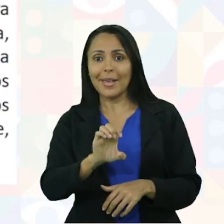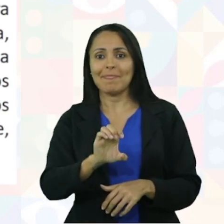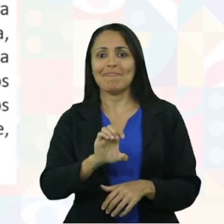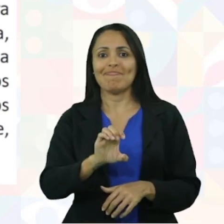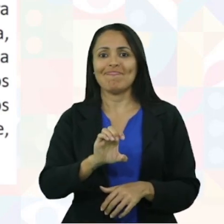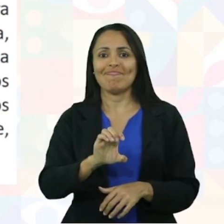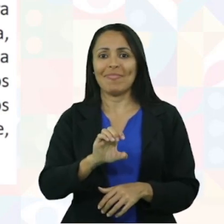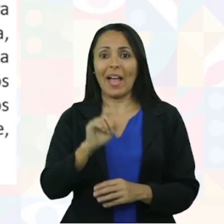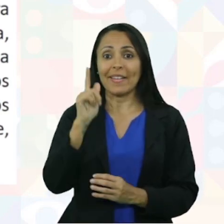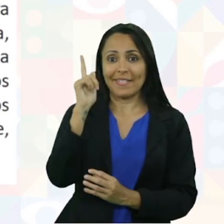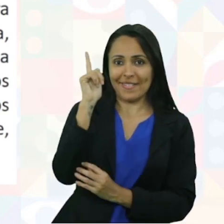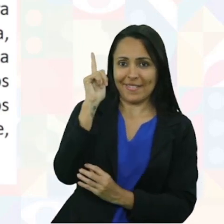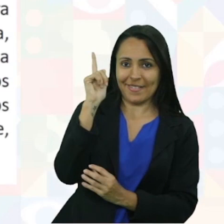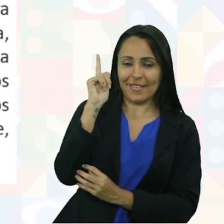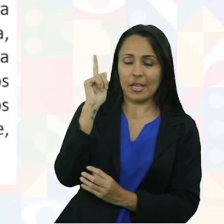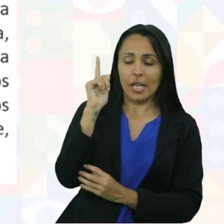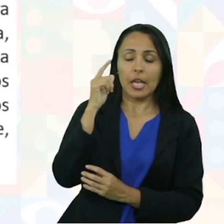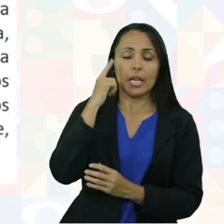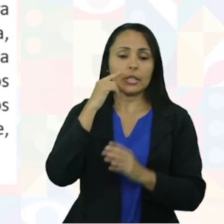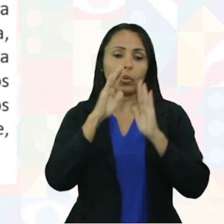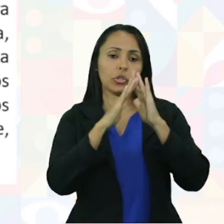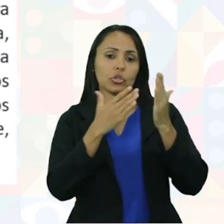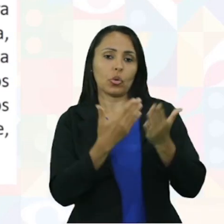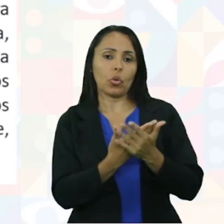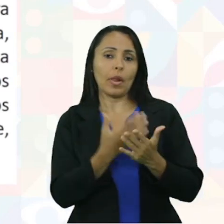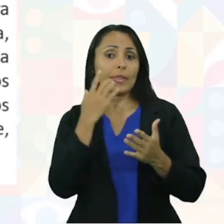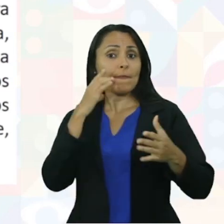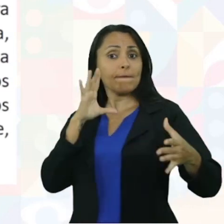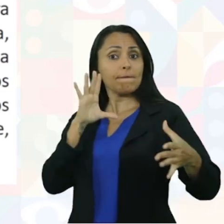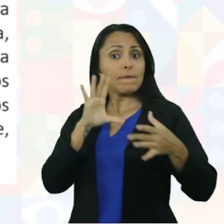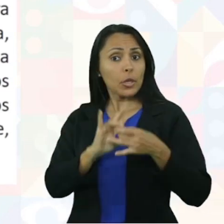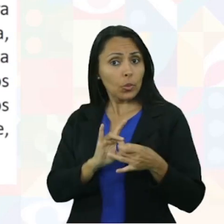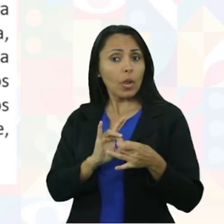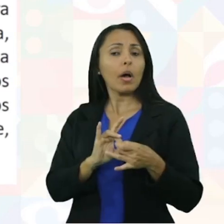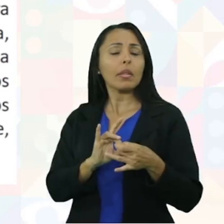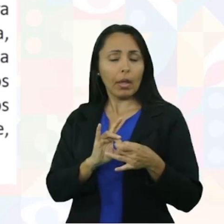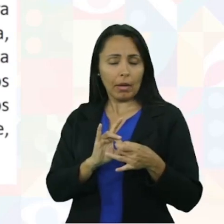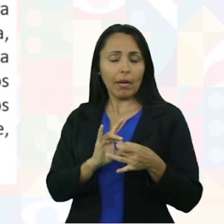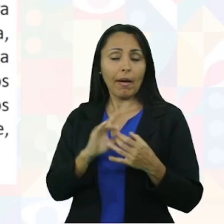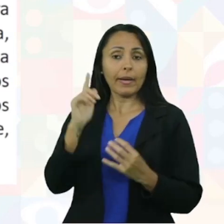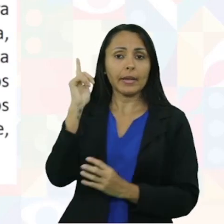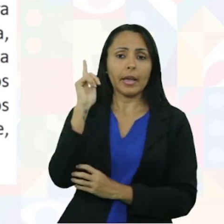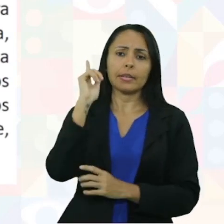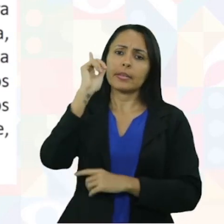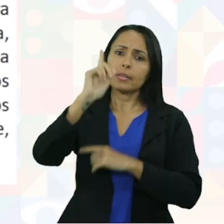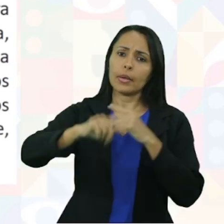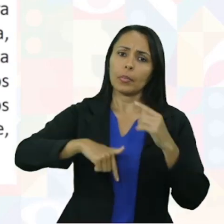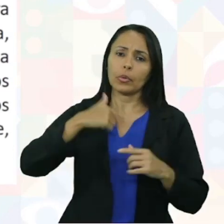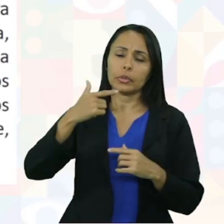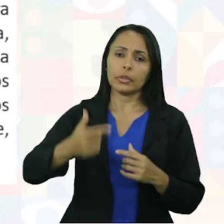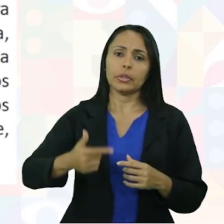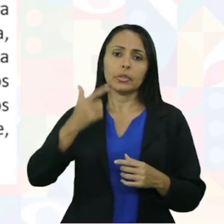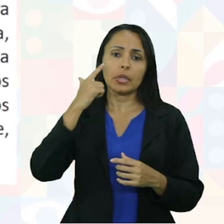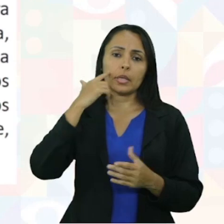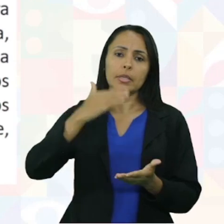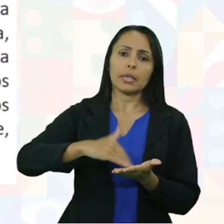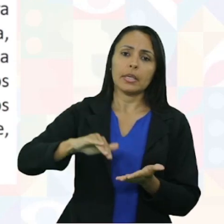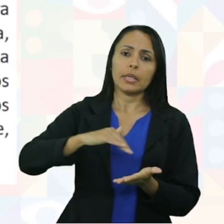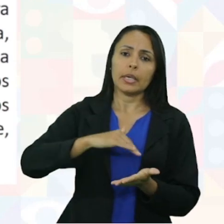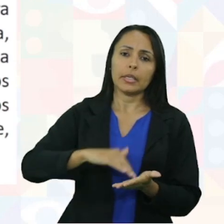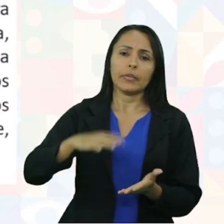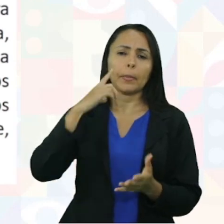a qual a escola se encontra vinculada, né? E após isso, a secretaria, após realizar uma